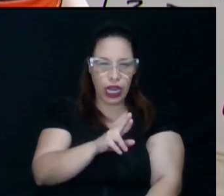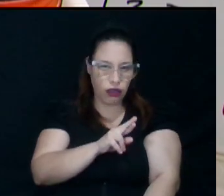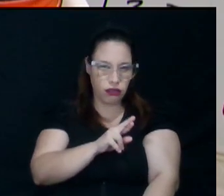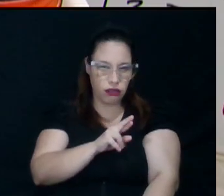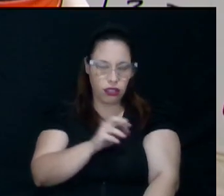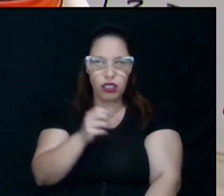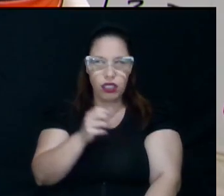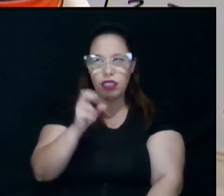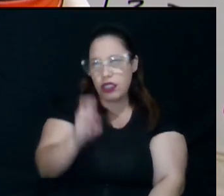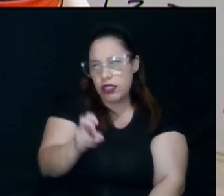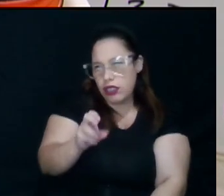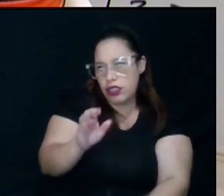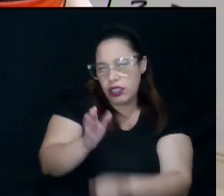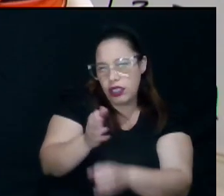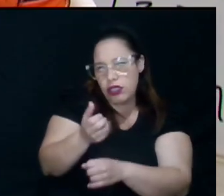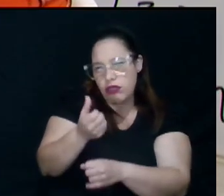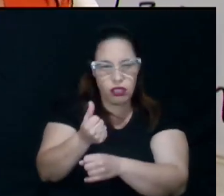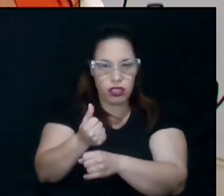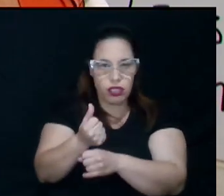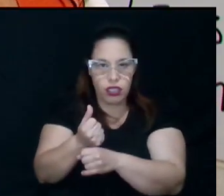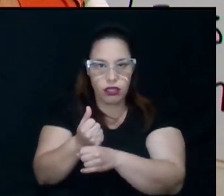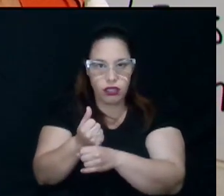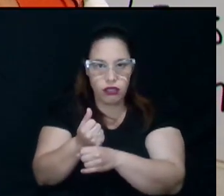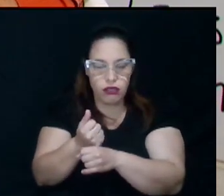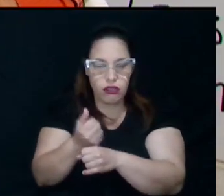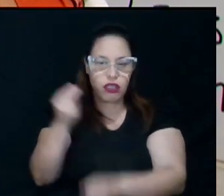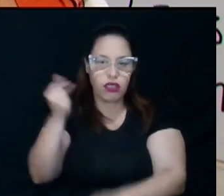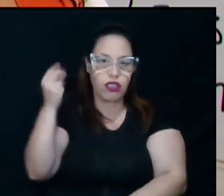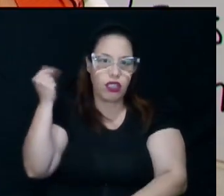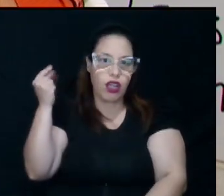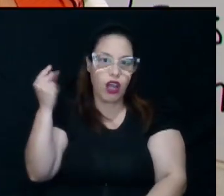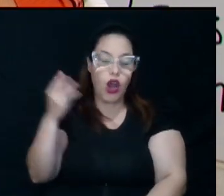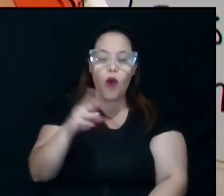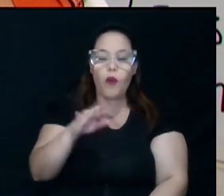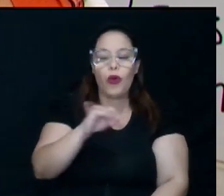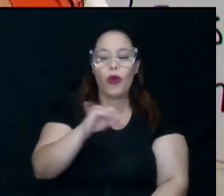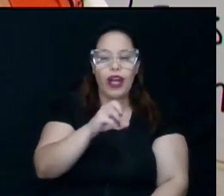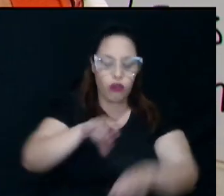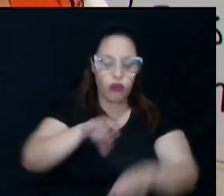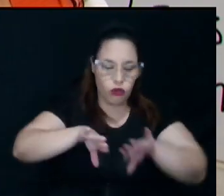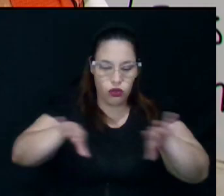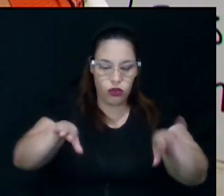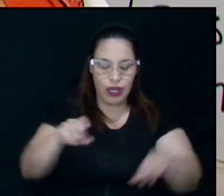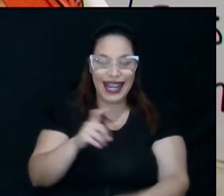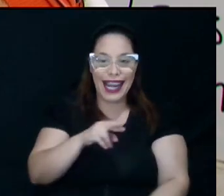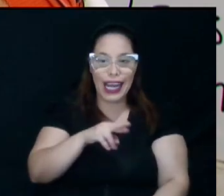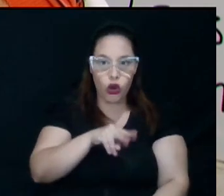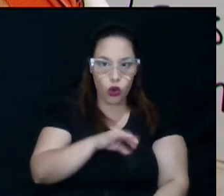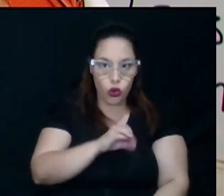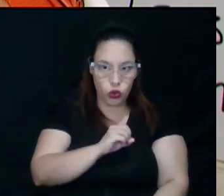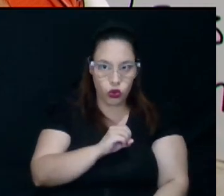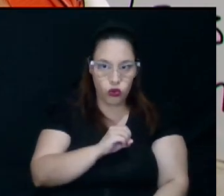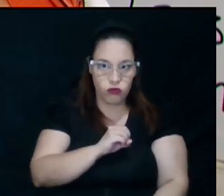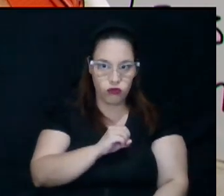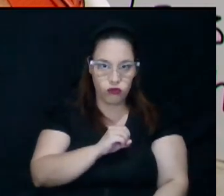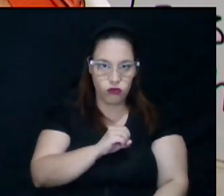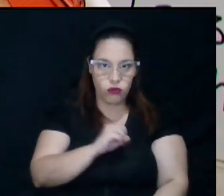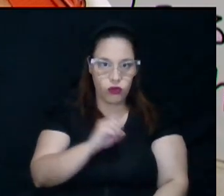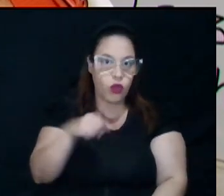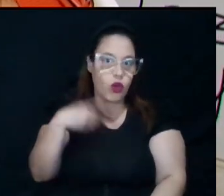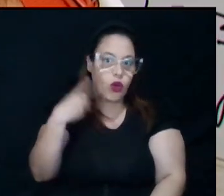fala sobre buracos negros, fala sobre viagens no espaço. Dá para usar também outras séries como o próprio Guerra